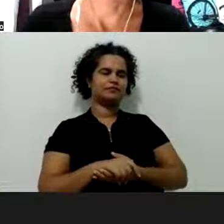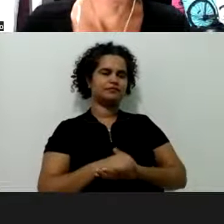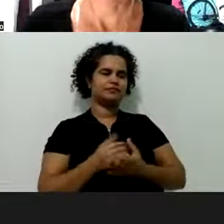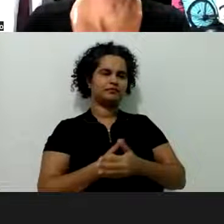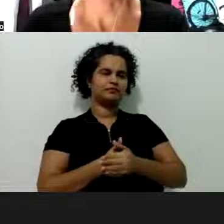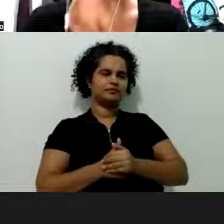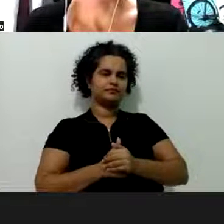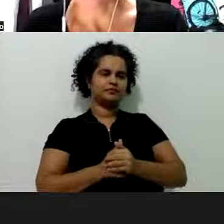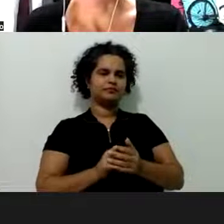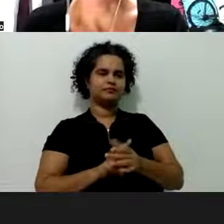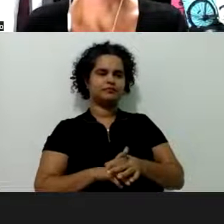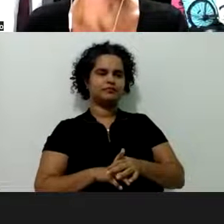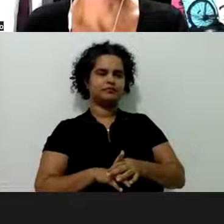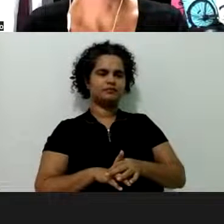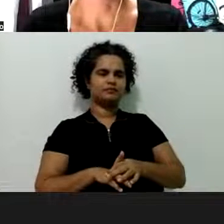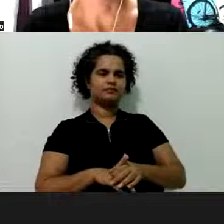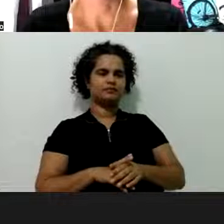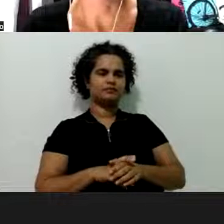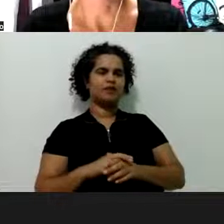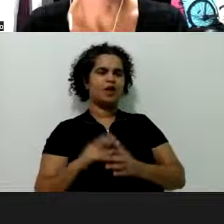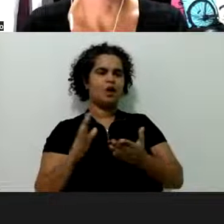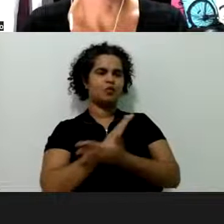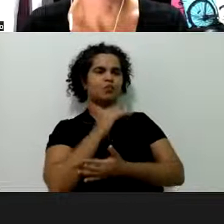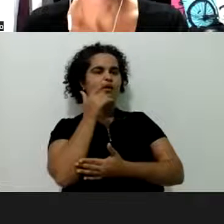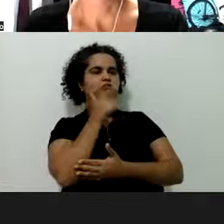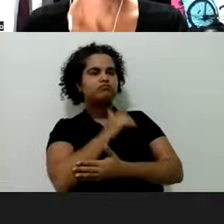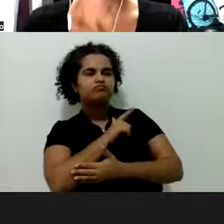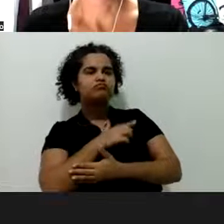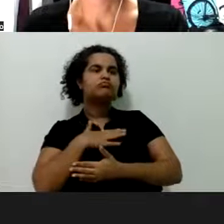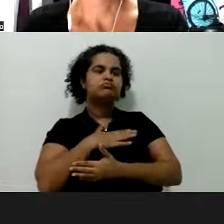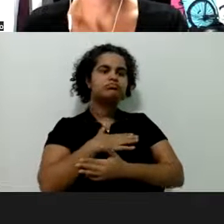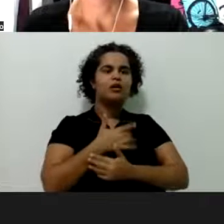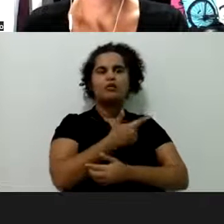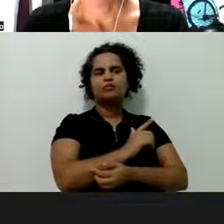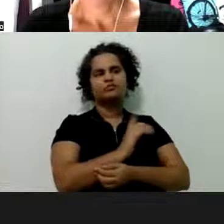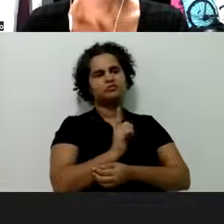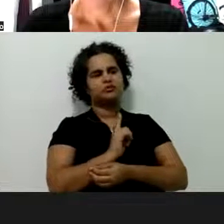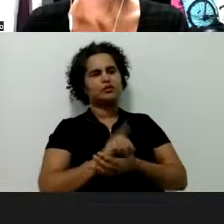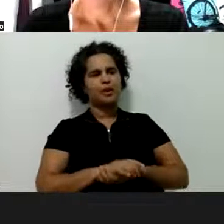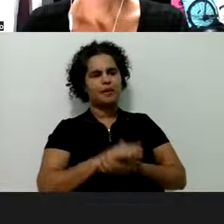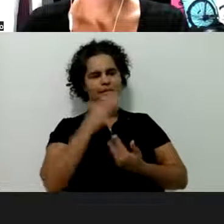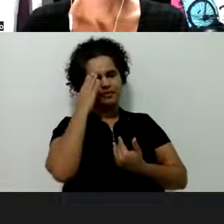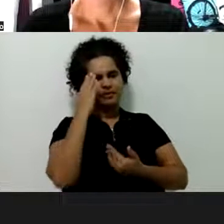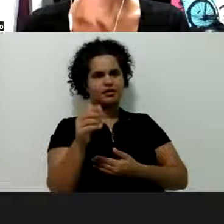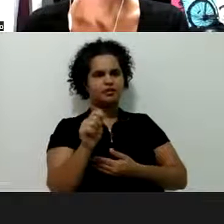e algumas vão ser bem-sucedidas nesse sentido e outras não. Muito obrigada, Adriana.